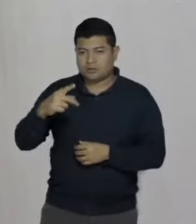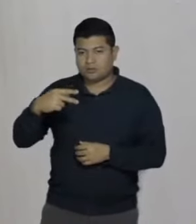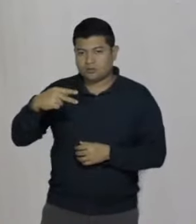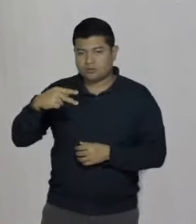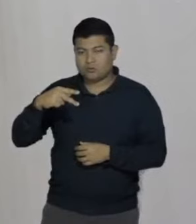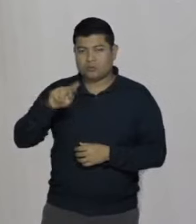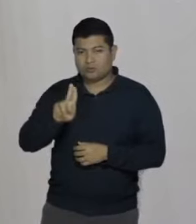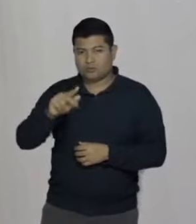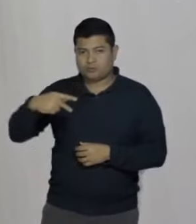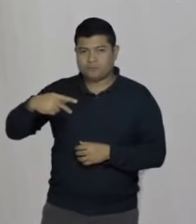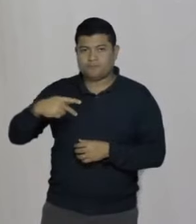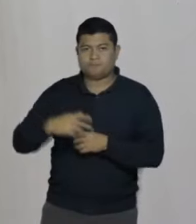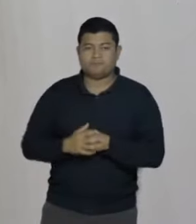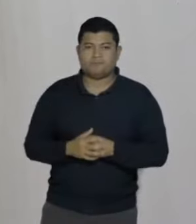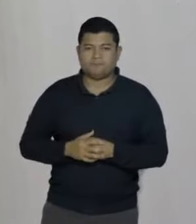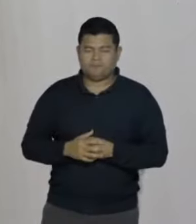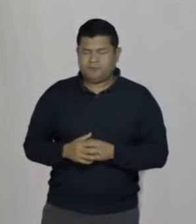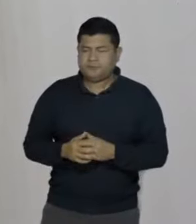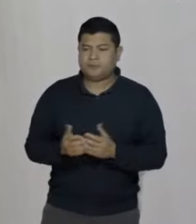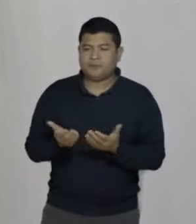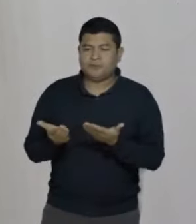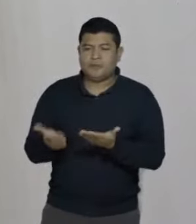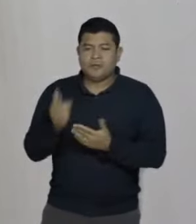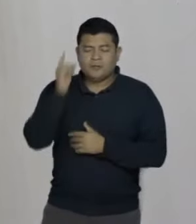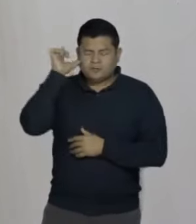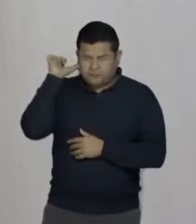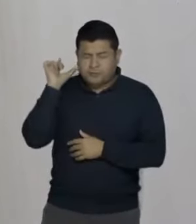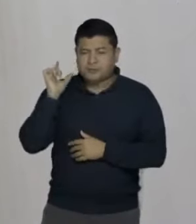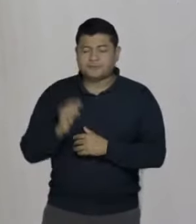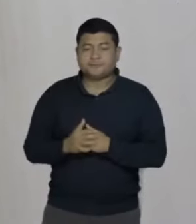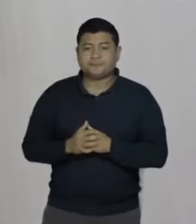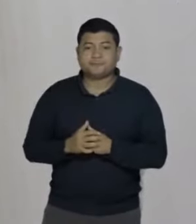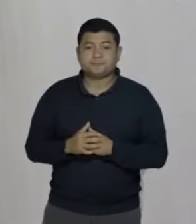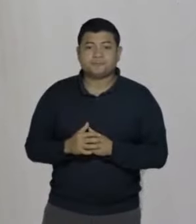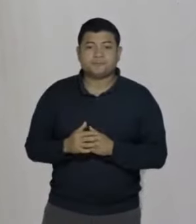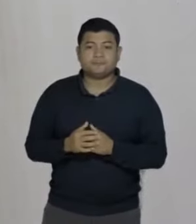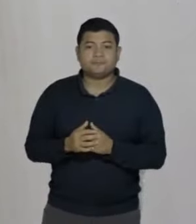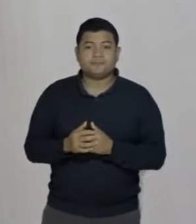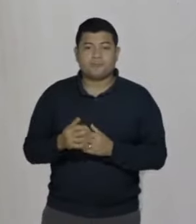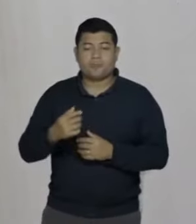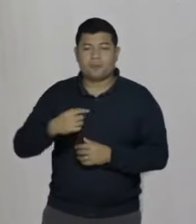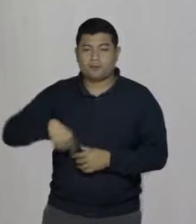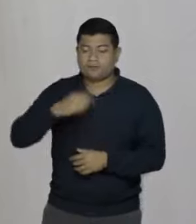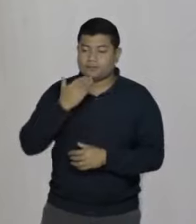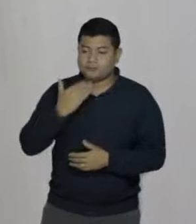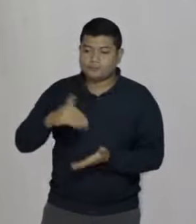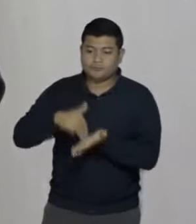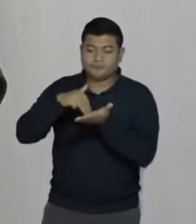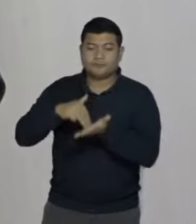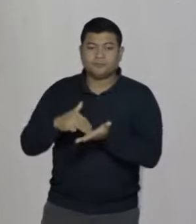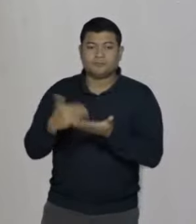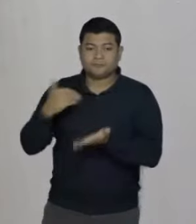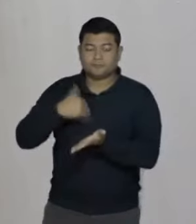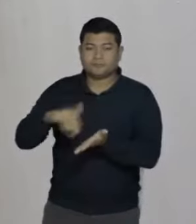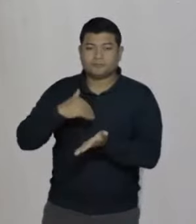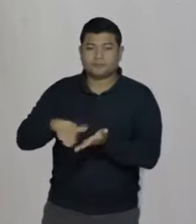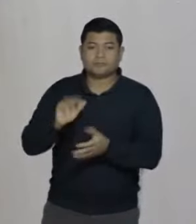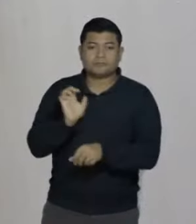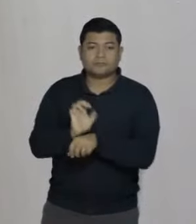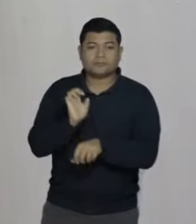nós trouxemos ontem essa Moção de apelo que os senhores deputados nos apoiaram e aprovaram para que a Secretaria Estadual de Educação